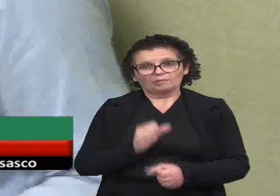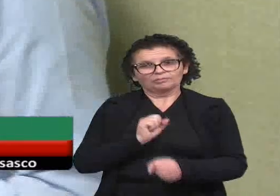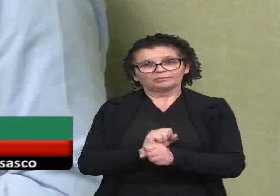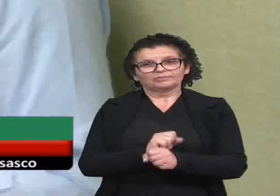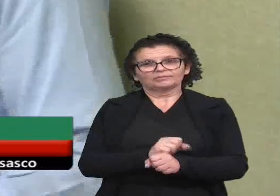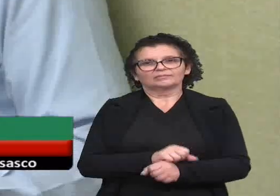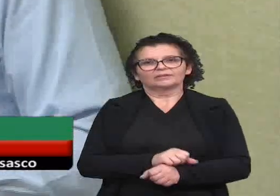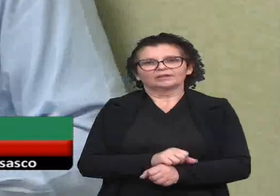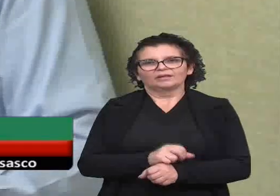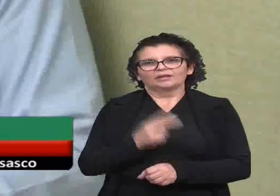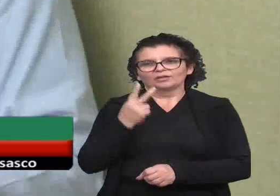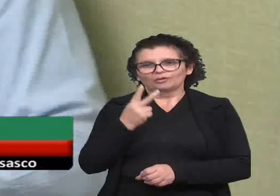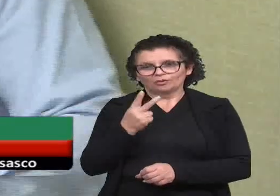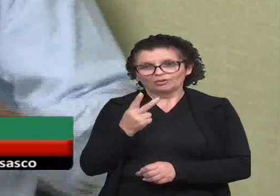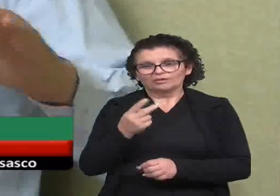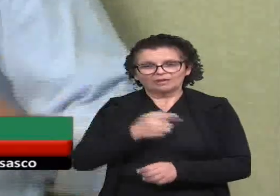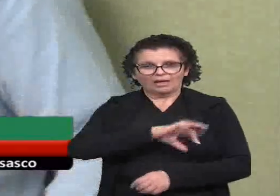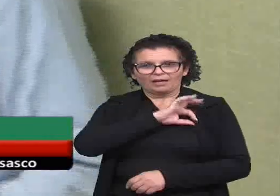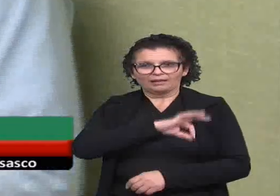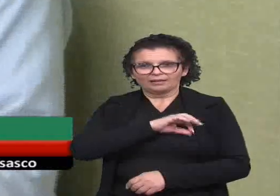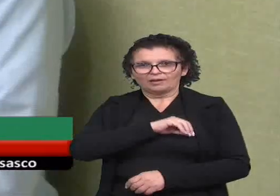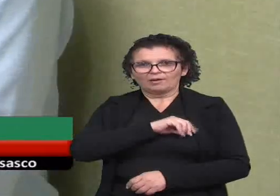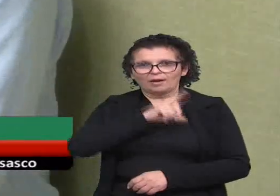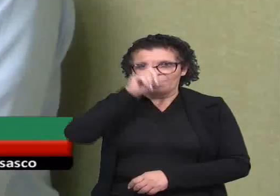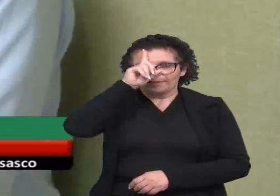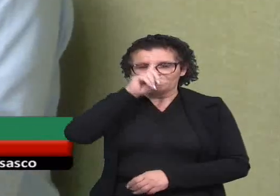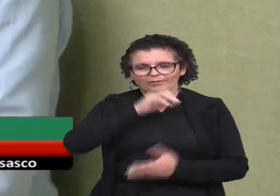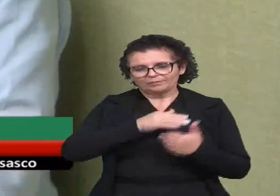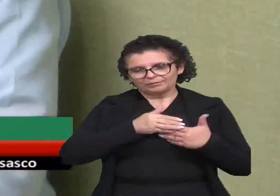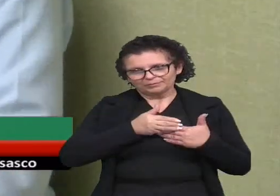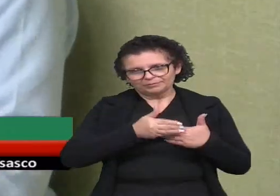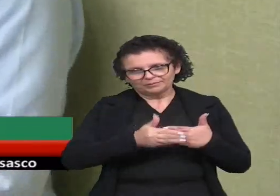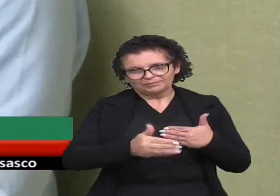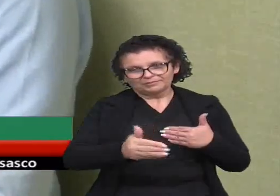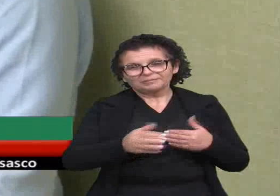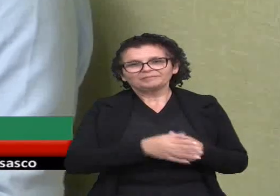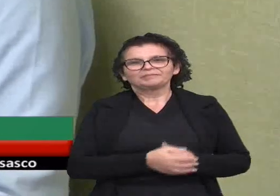tive dois cartões amarelos durante toda a minha trajetória.